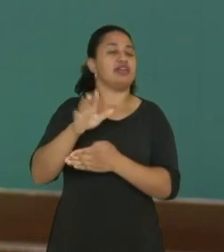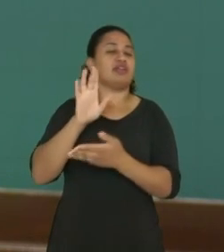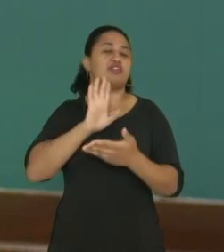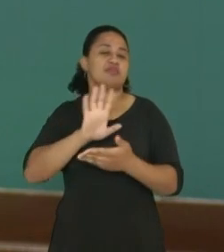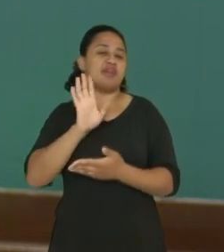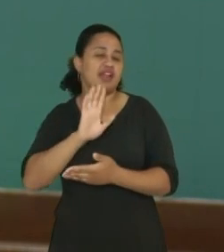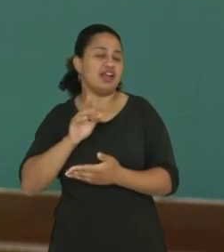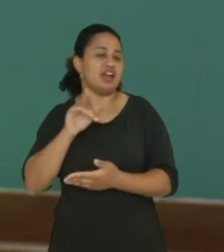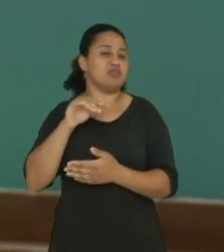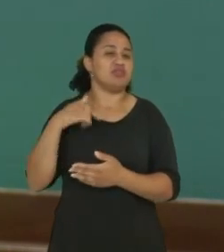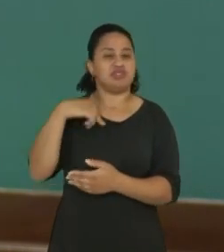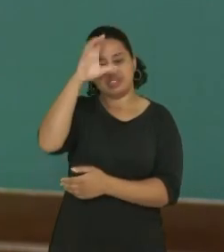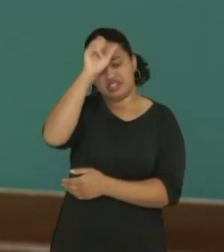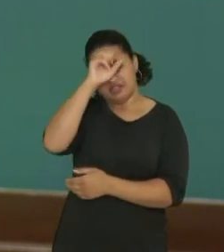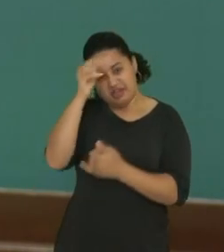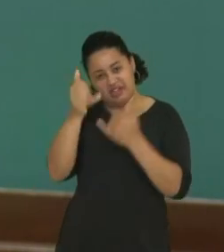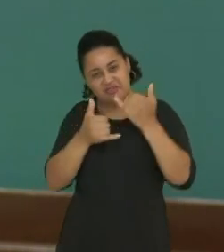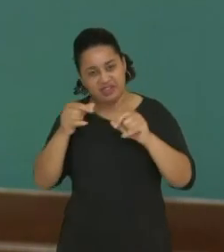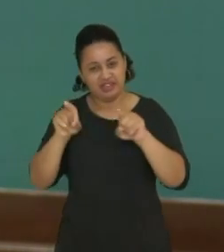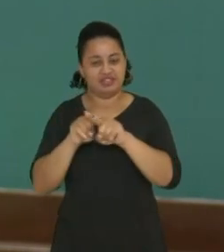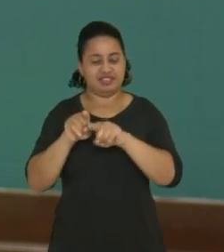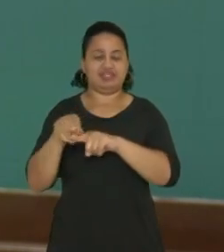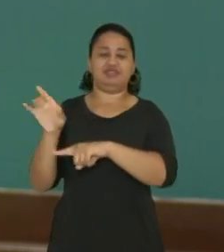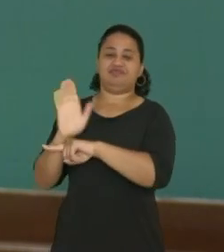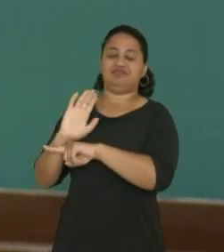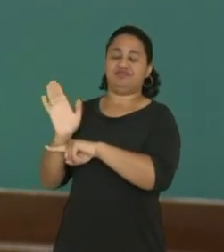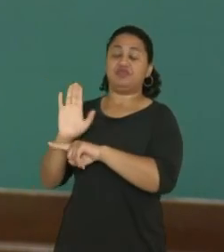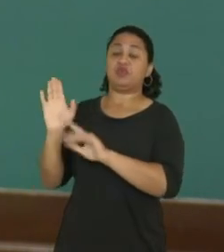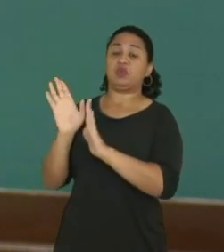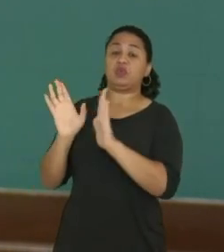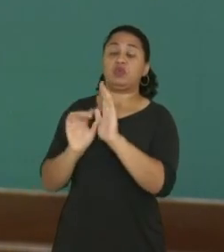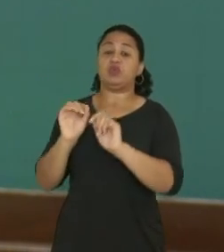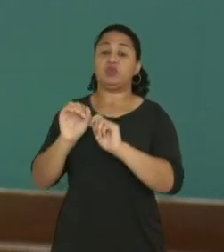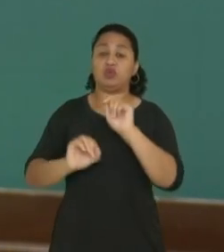lá para você, tá bom? Então, neste vídeo nós falamos aí